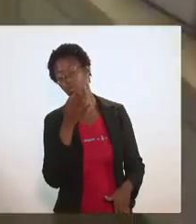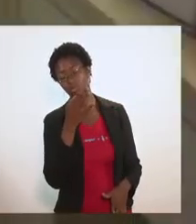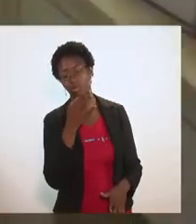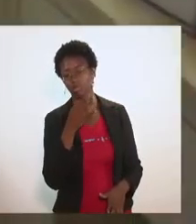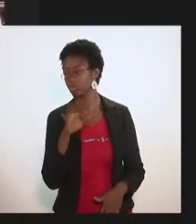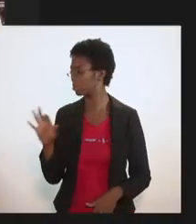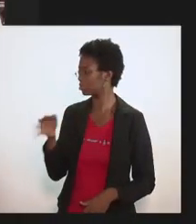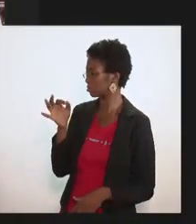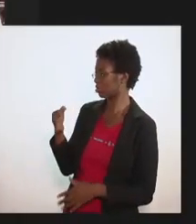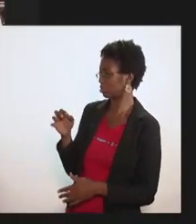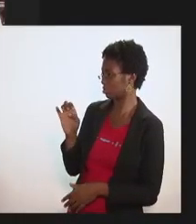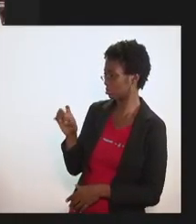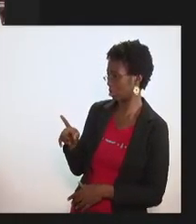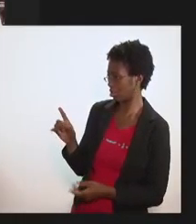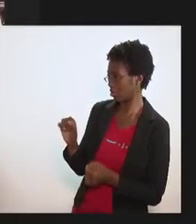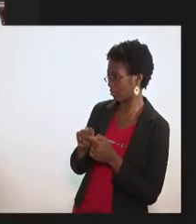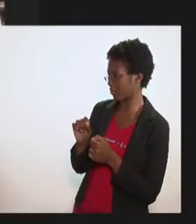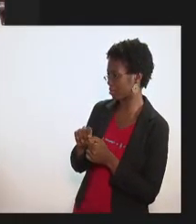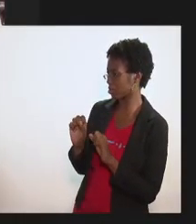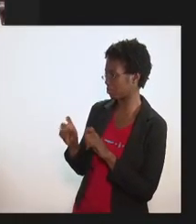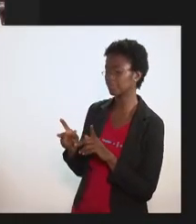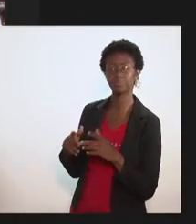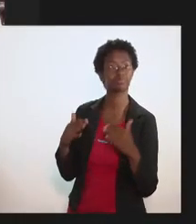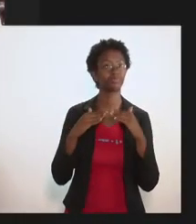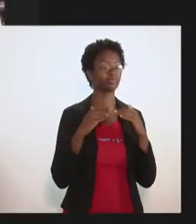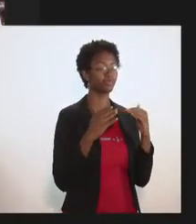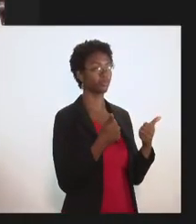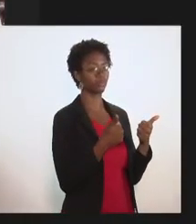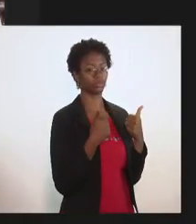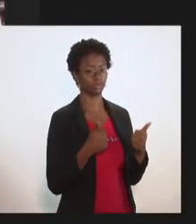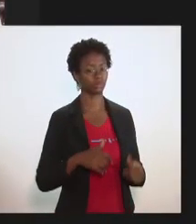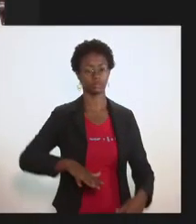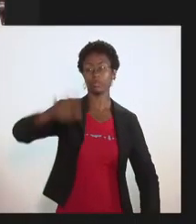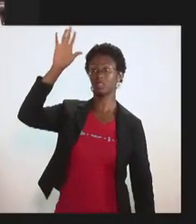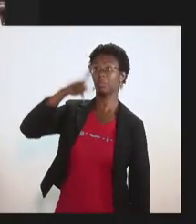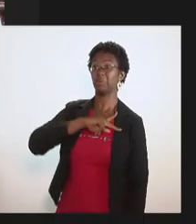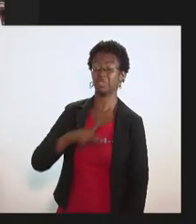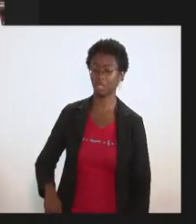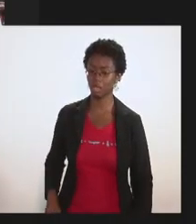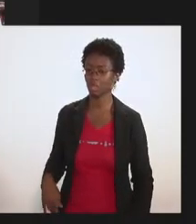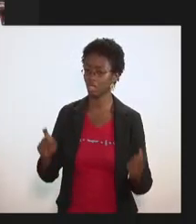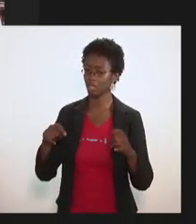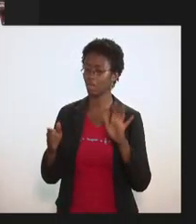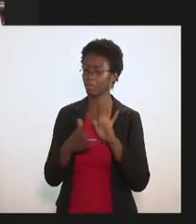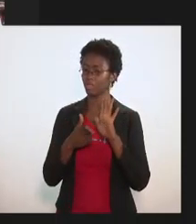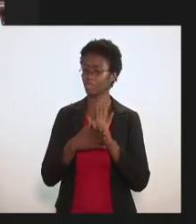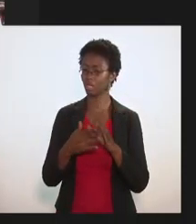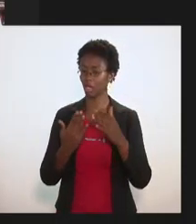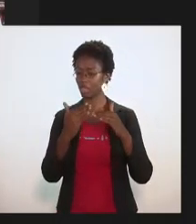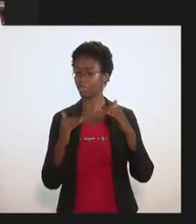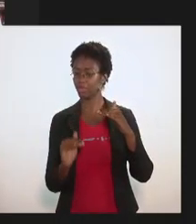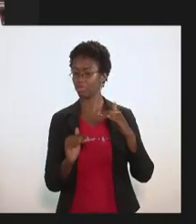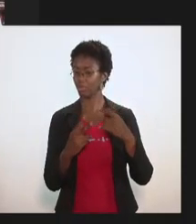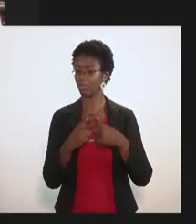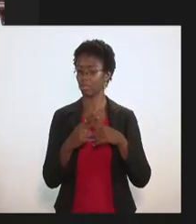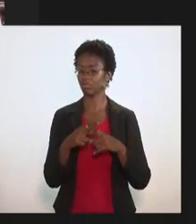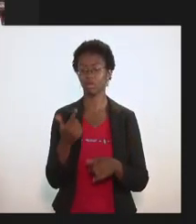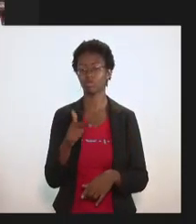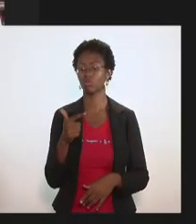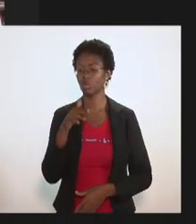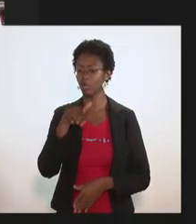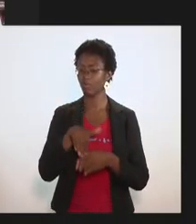essa ressalva, bastaria apenas dizer que esta lei não se aplica aos templos religiosos e locais de culto, vírgula, observado,